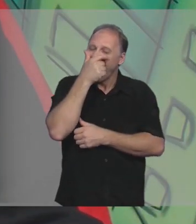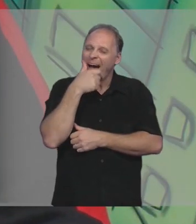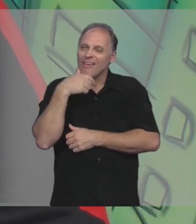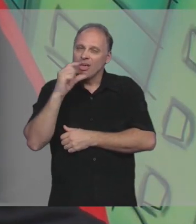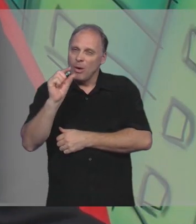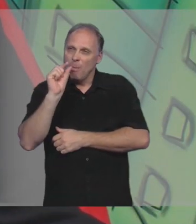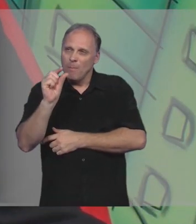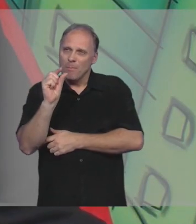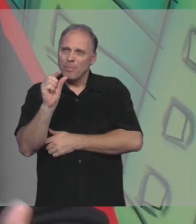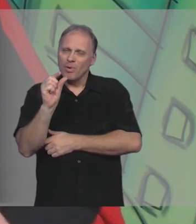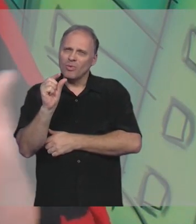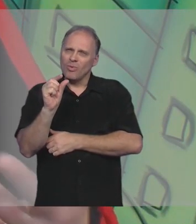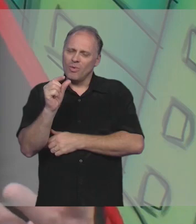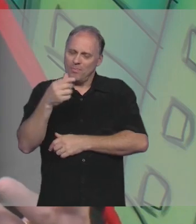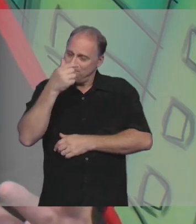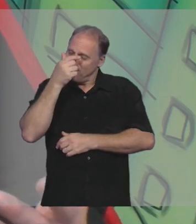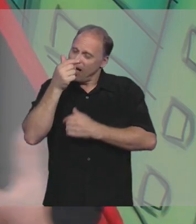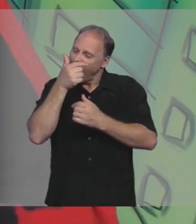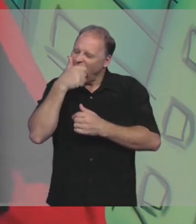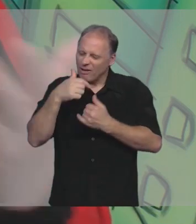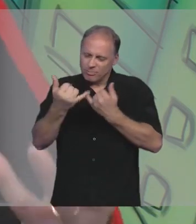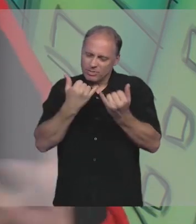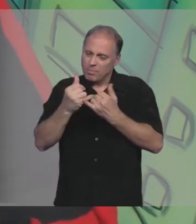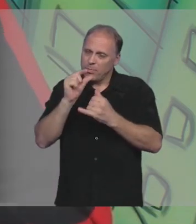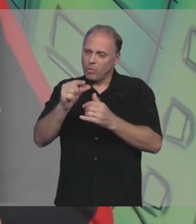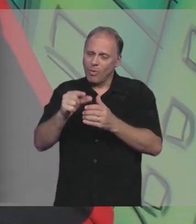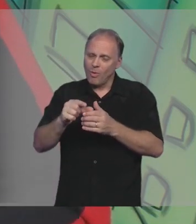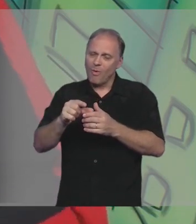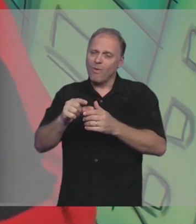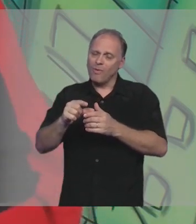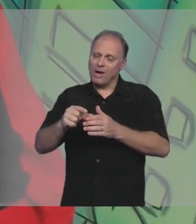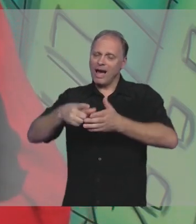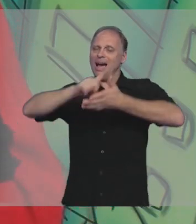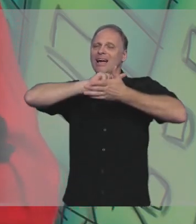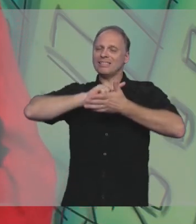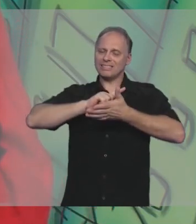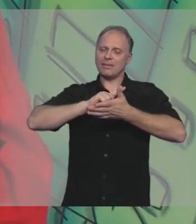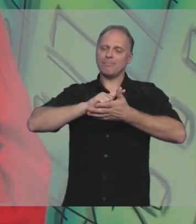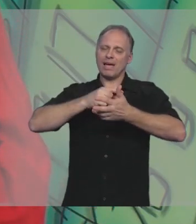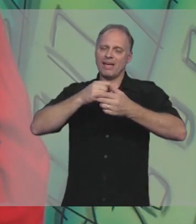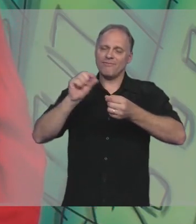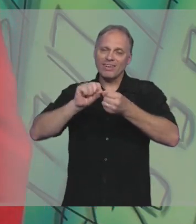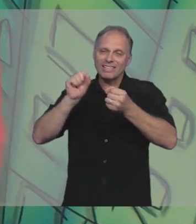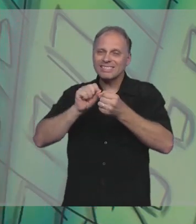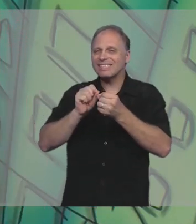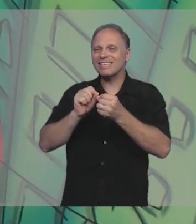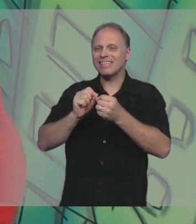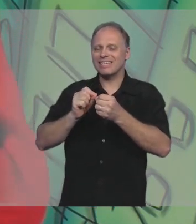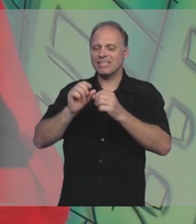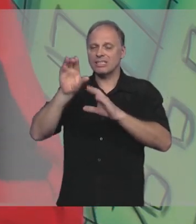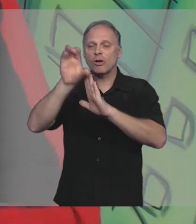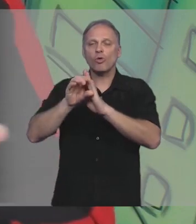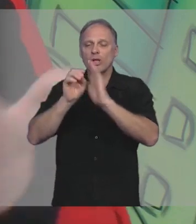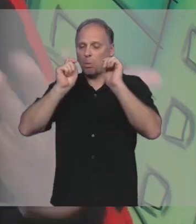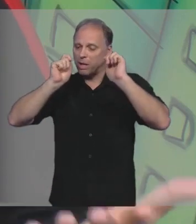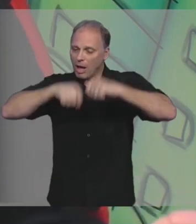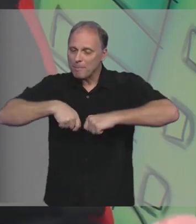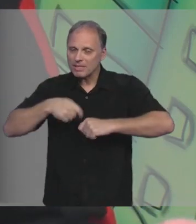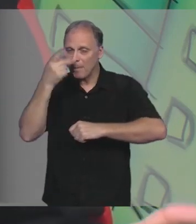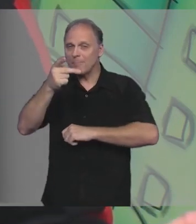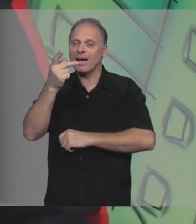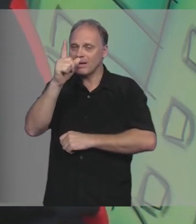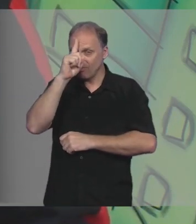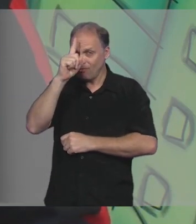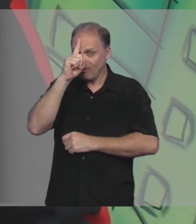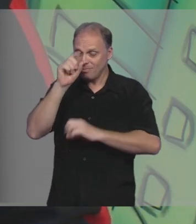pouco, pelo menos, precipitado e inadequado você trazer esse currículo de competências para o